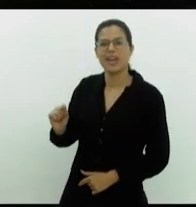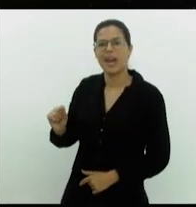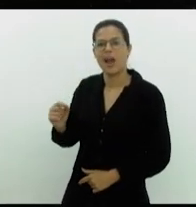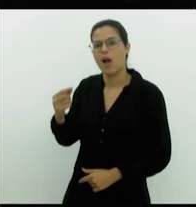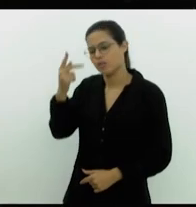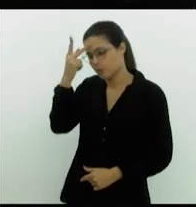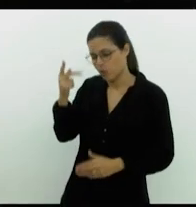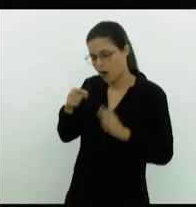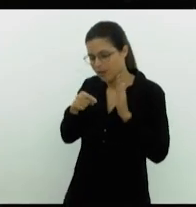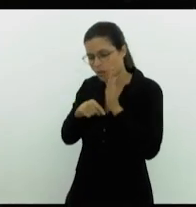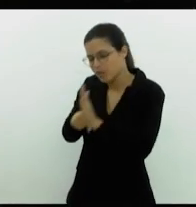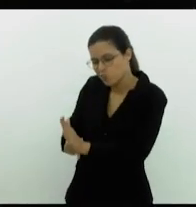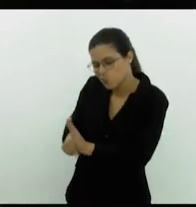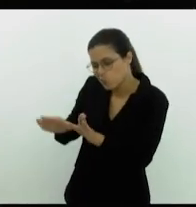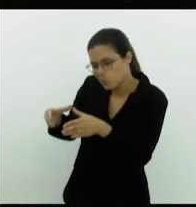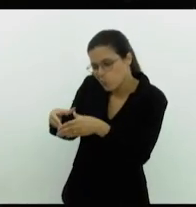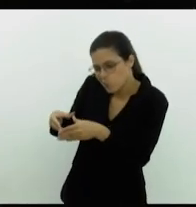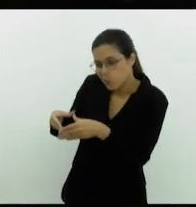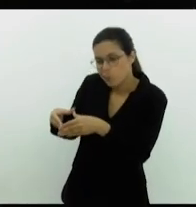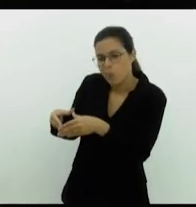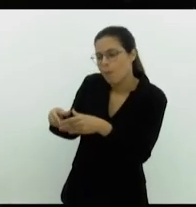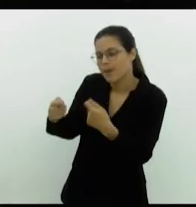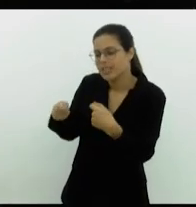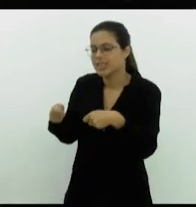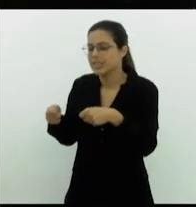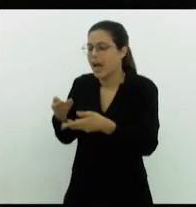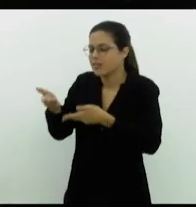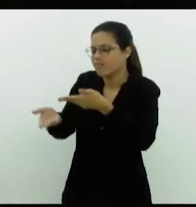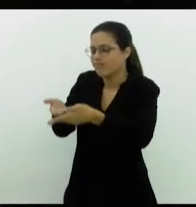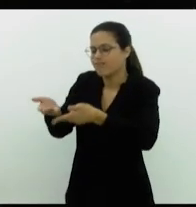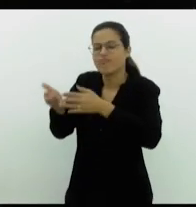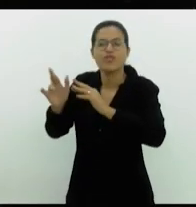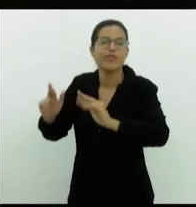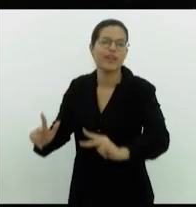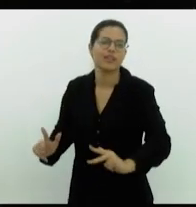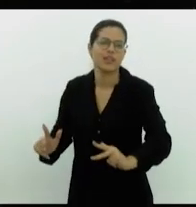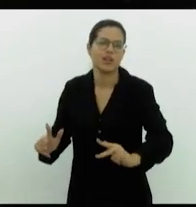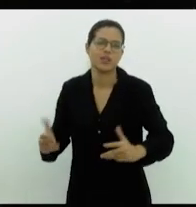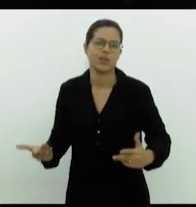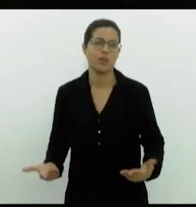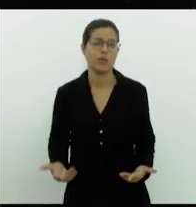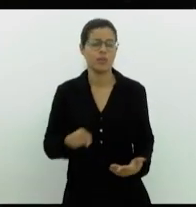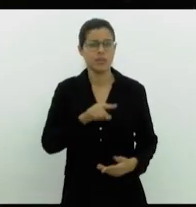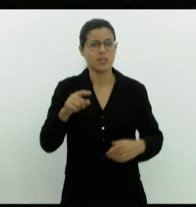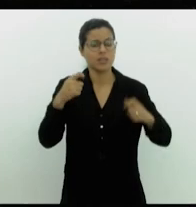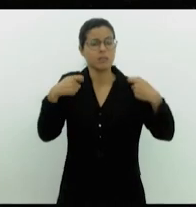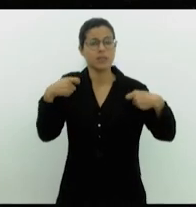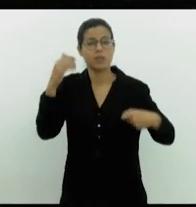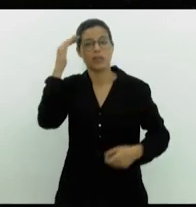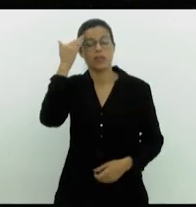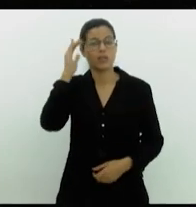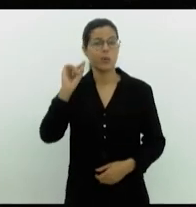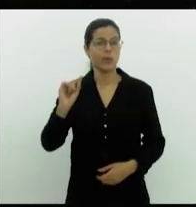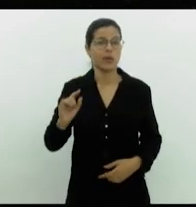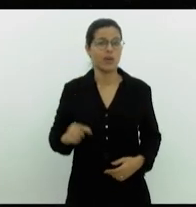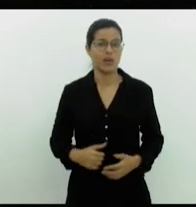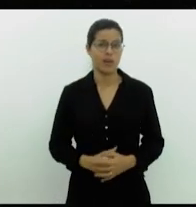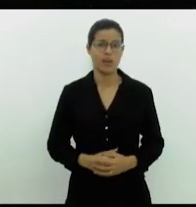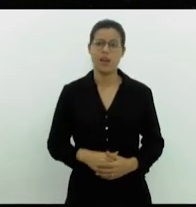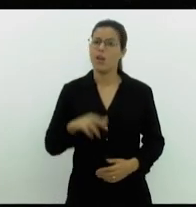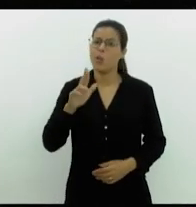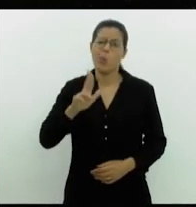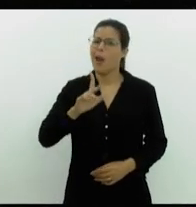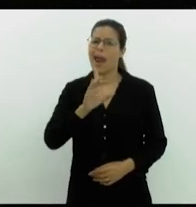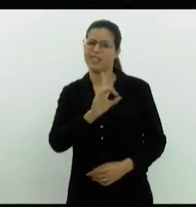minoria fosse atendida de um jeito diferenciado. Vocês têm que colocar na cabeça de vocês que não é a direita